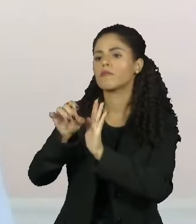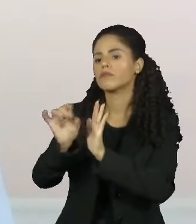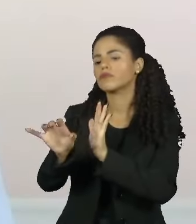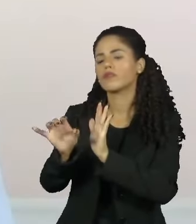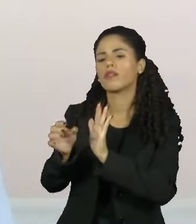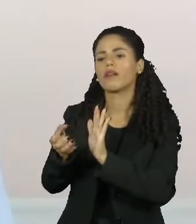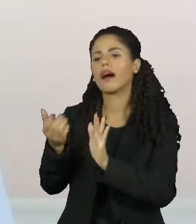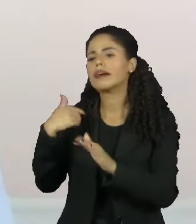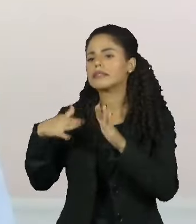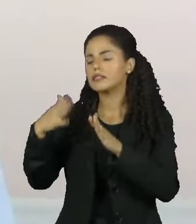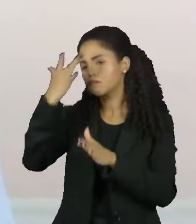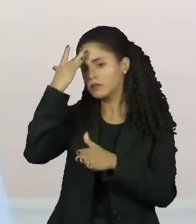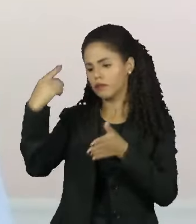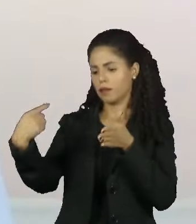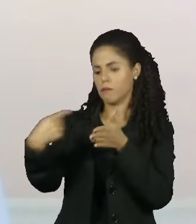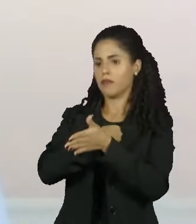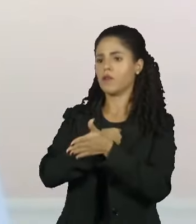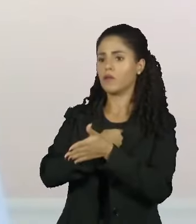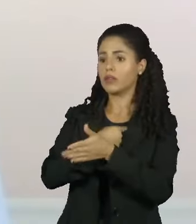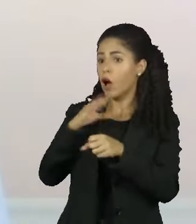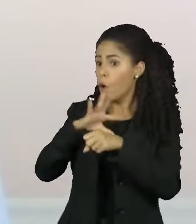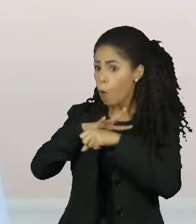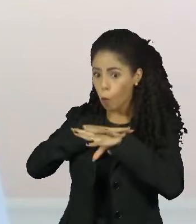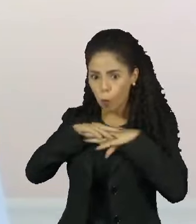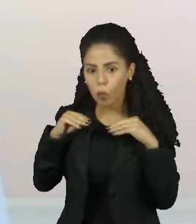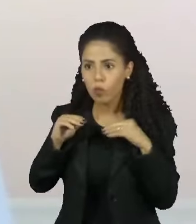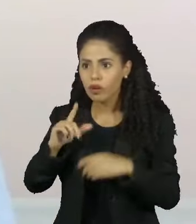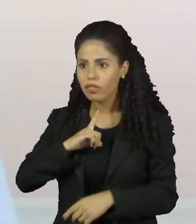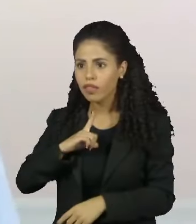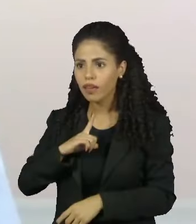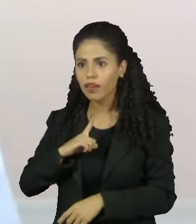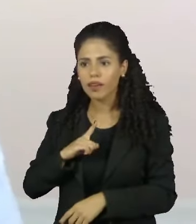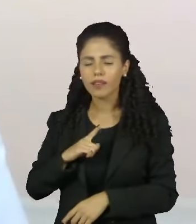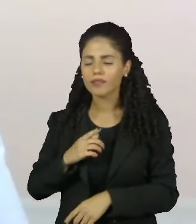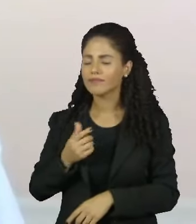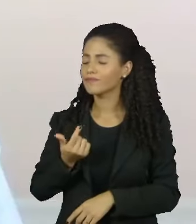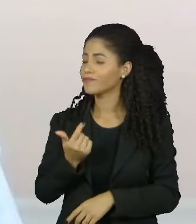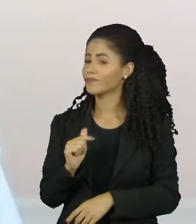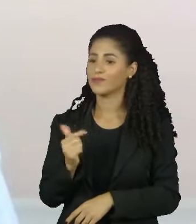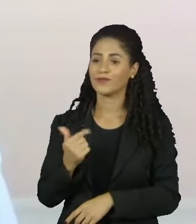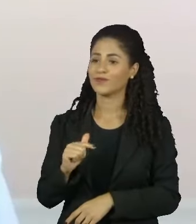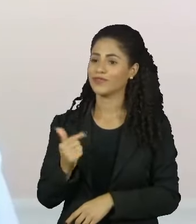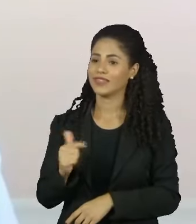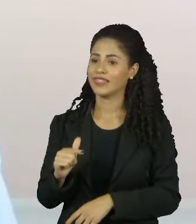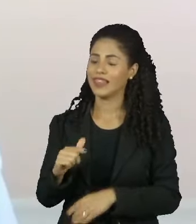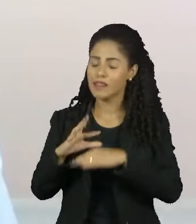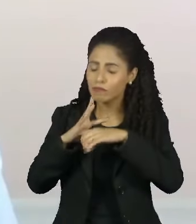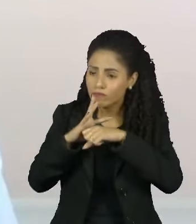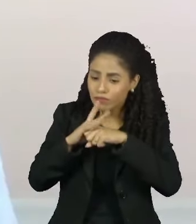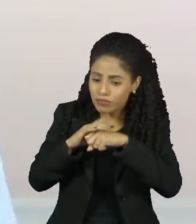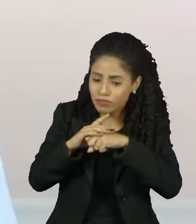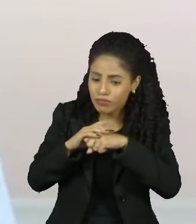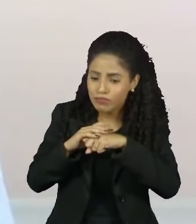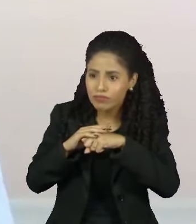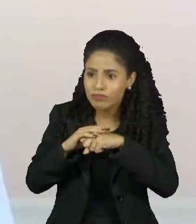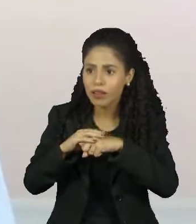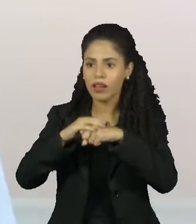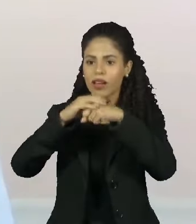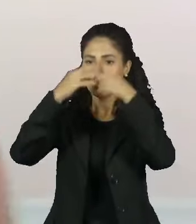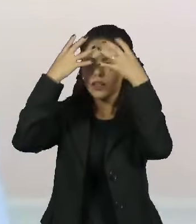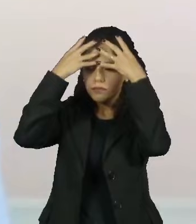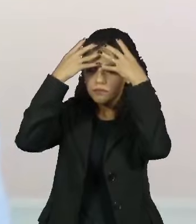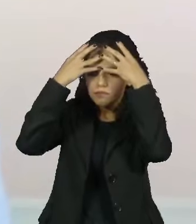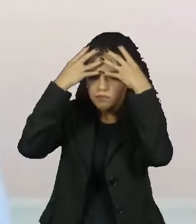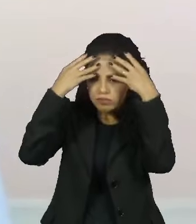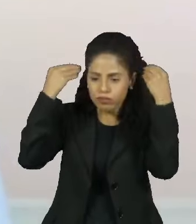muitos perguntam, uma cura, uma solução em vista. E sendo uma doença degenerativa, mesmo havendo